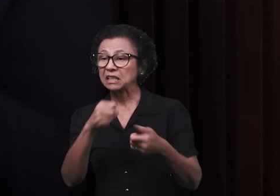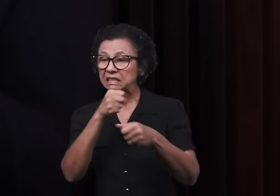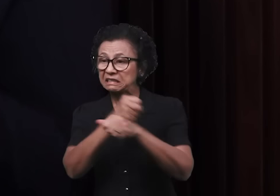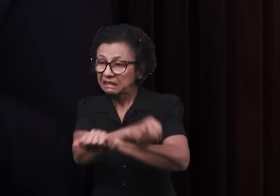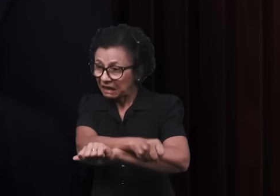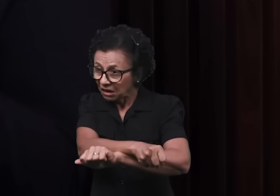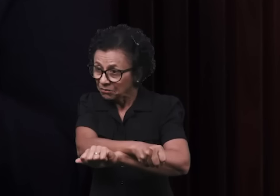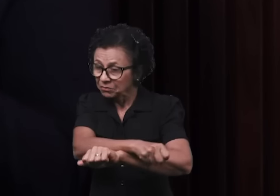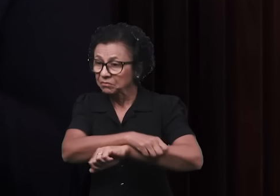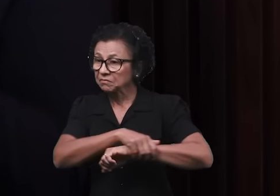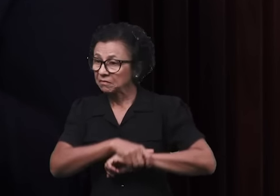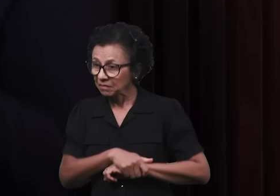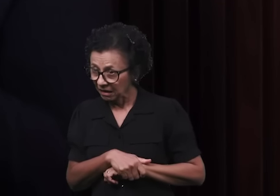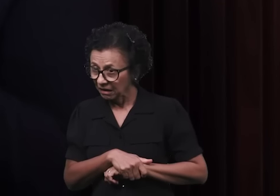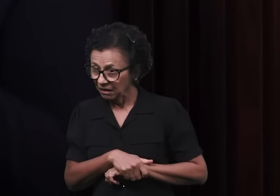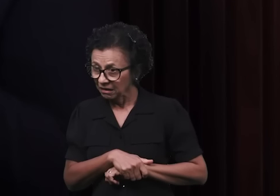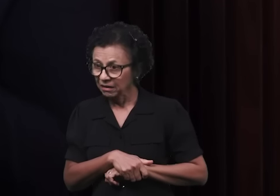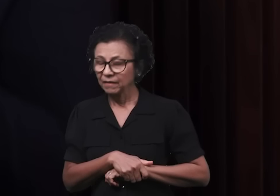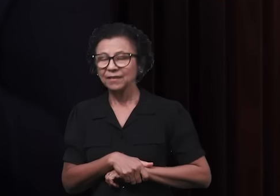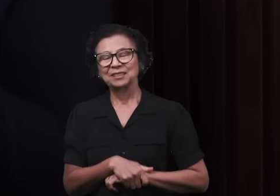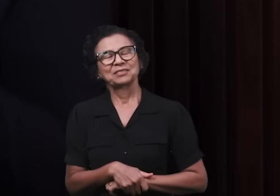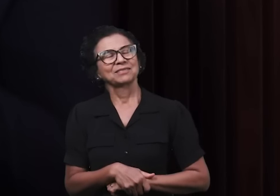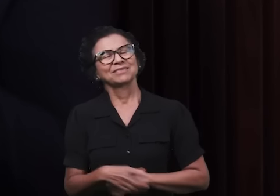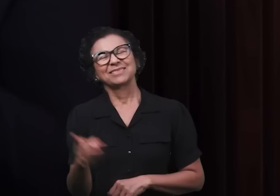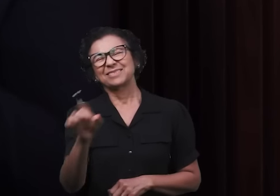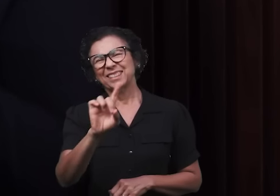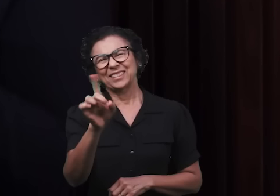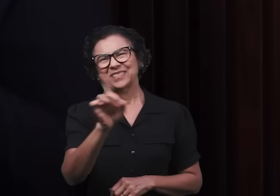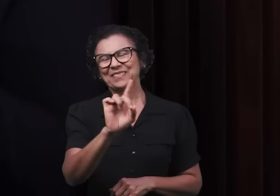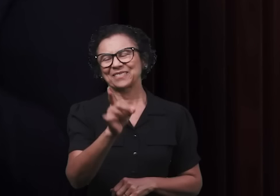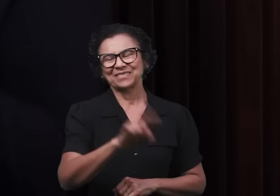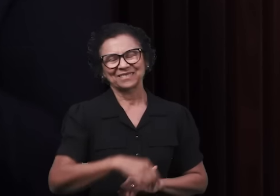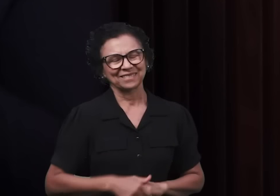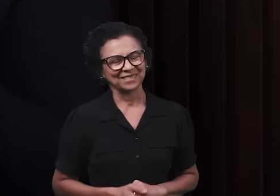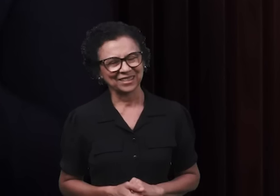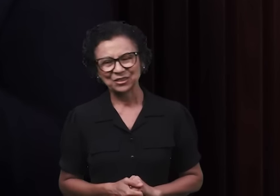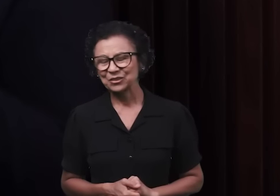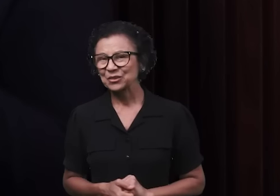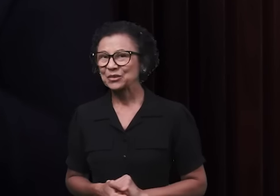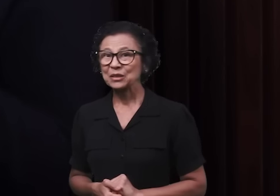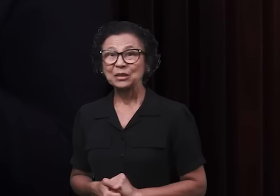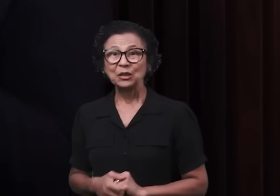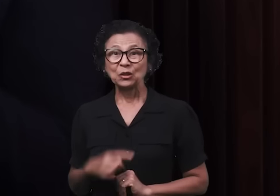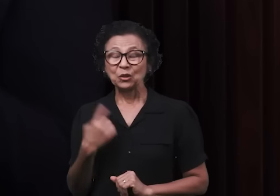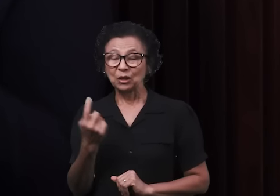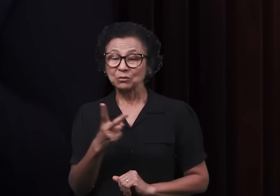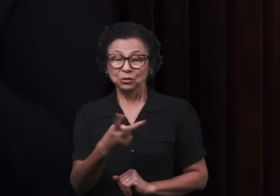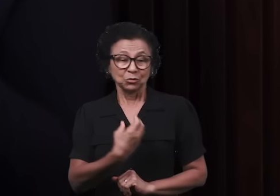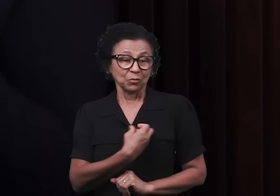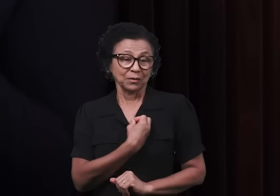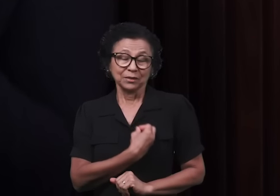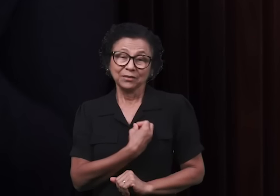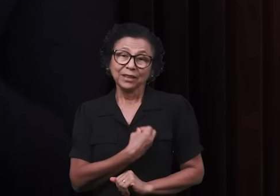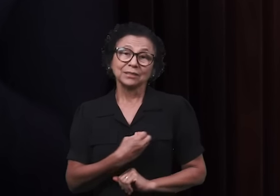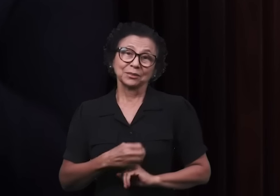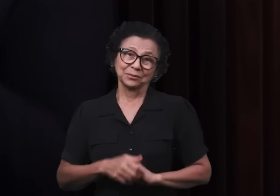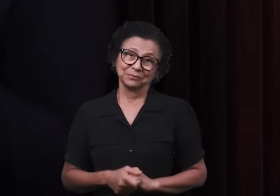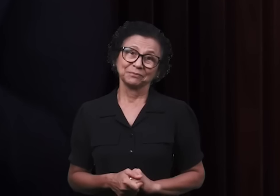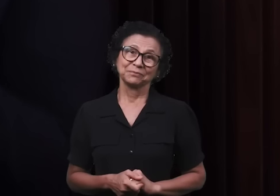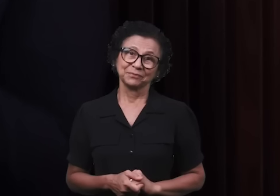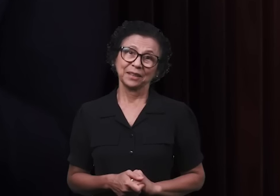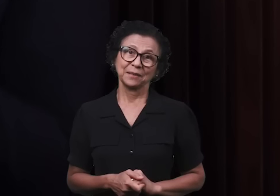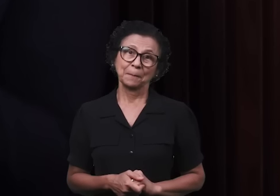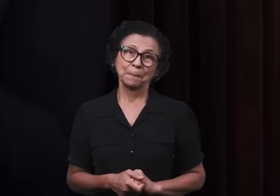vida. A palavra do Senhor é muito clara, nós verdadeiramente perdemos a nossa vida para Cristo. Não quer dizer que nós vamos deixar de fazer muitas